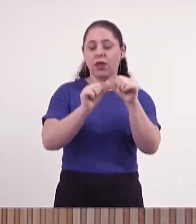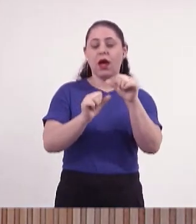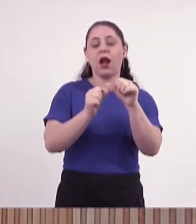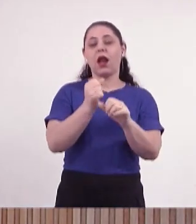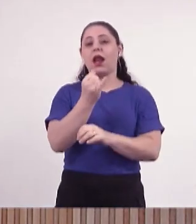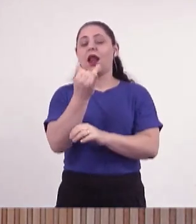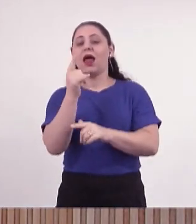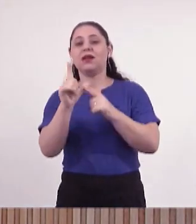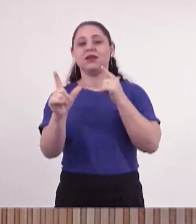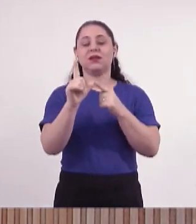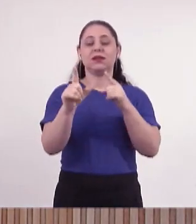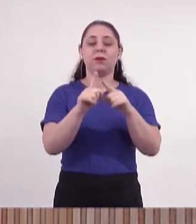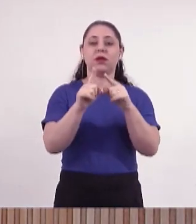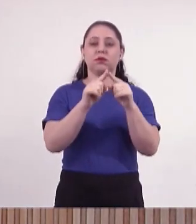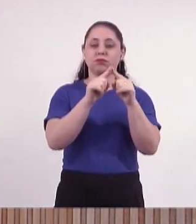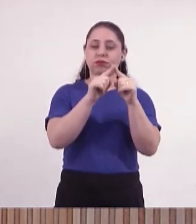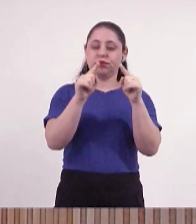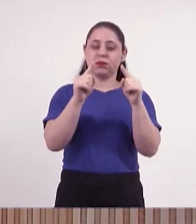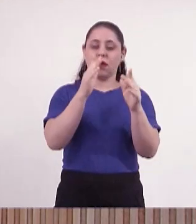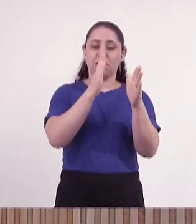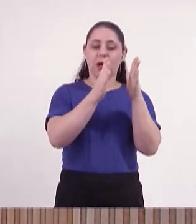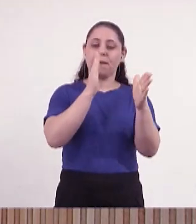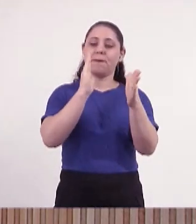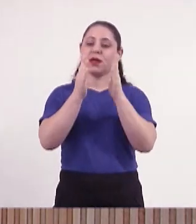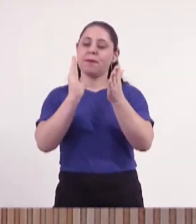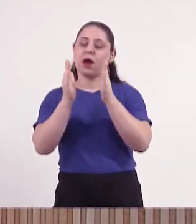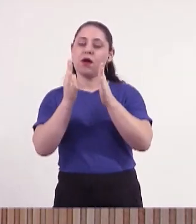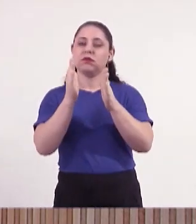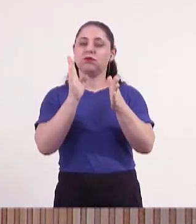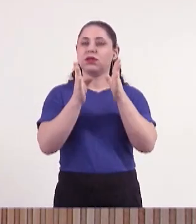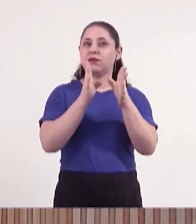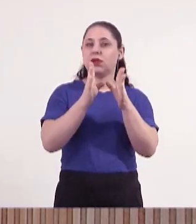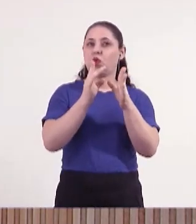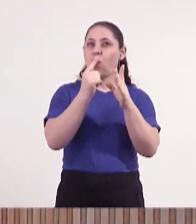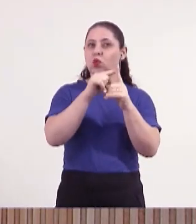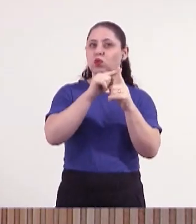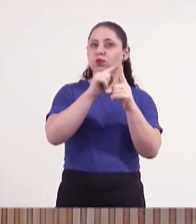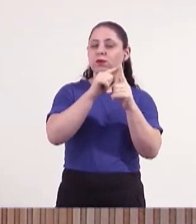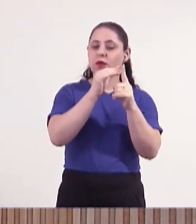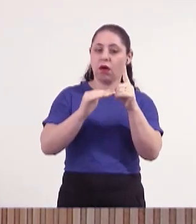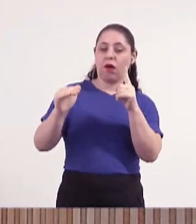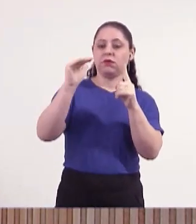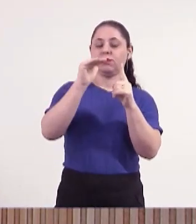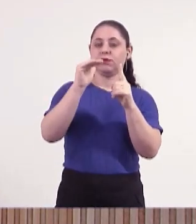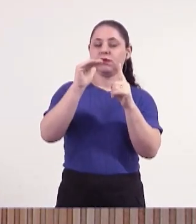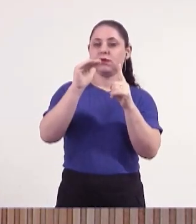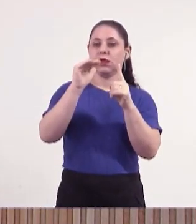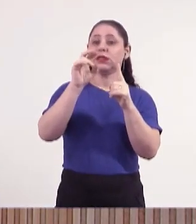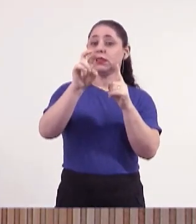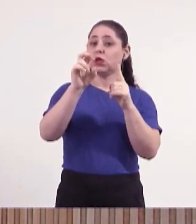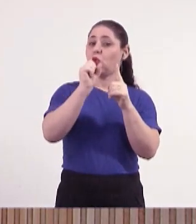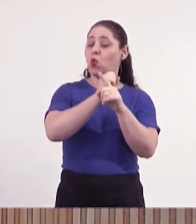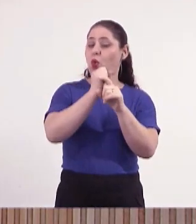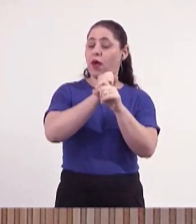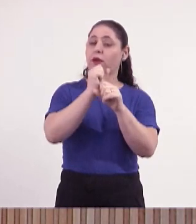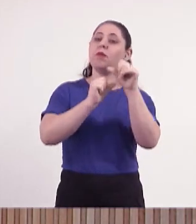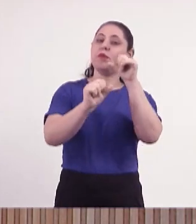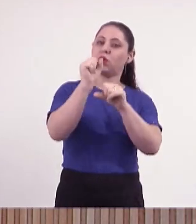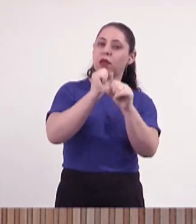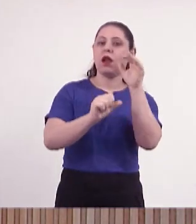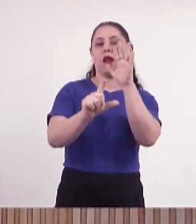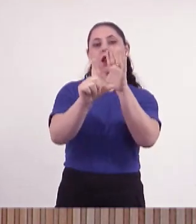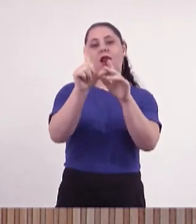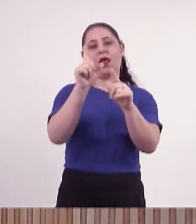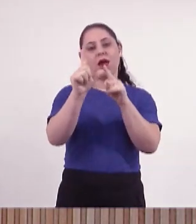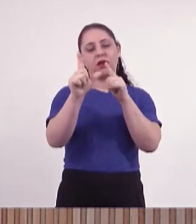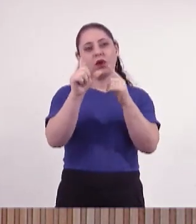níveis horizontais e com um interstício, ou seja, um intervalo de avanço entre um nível e outro de 5 anos.